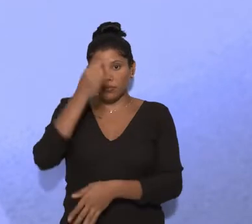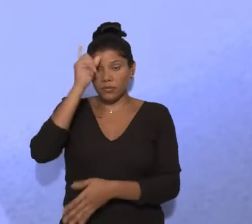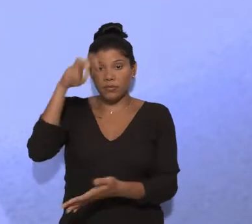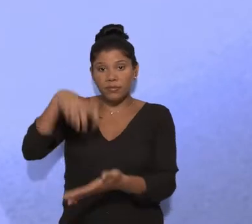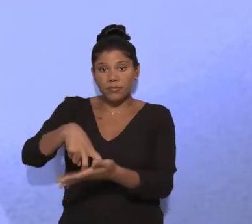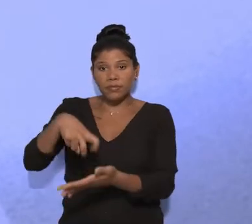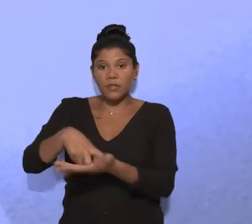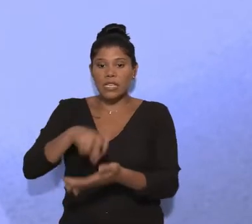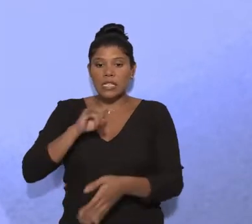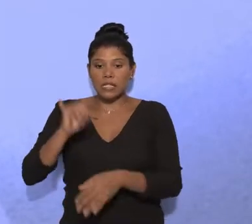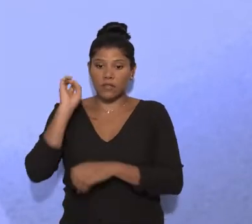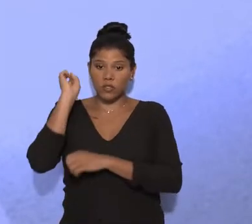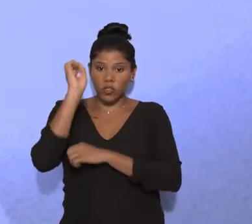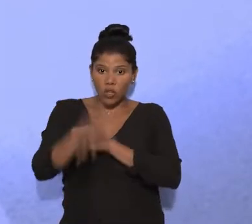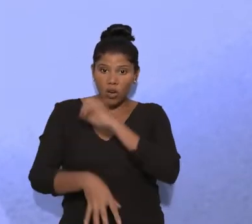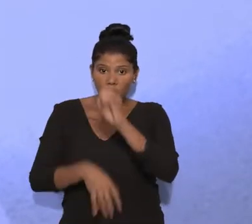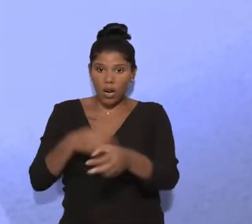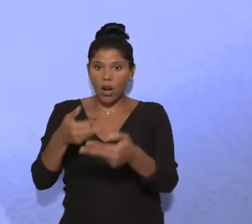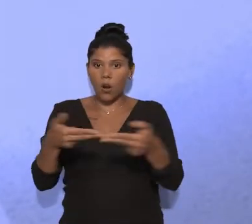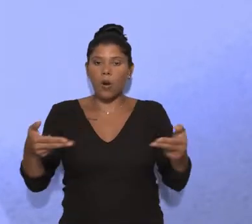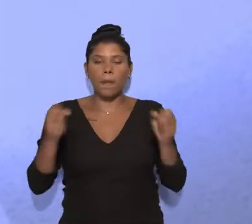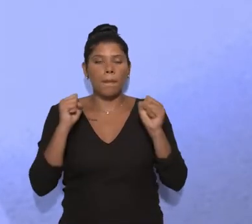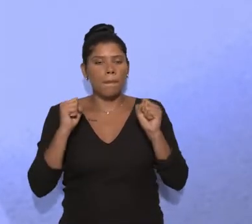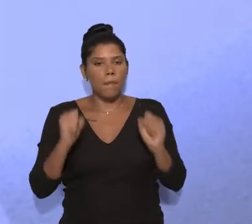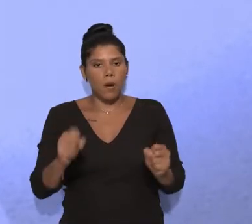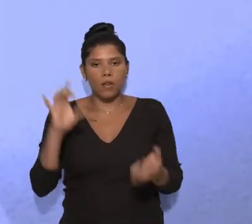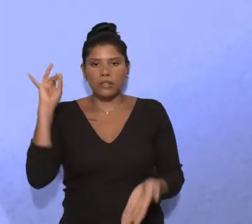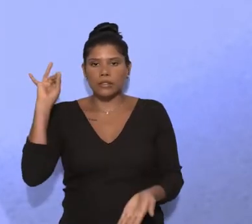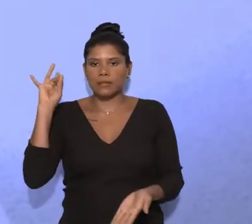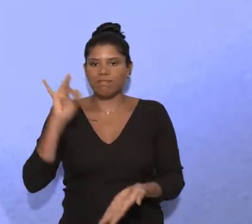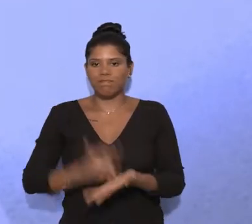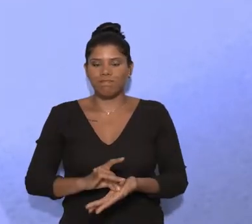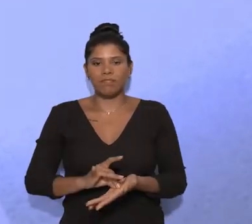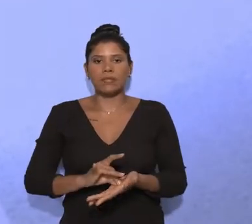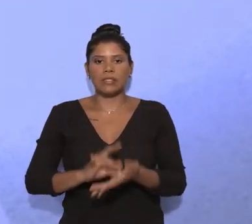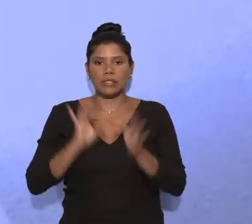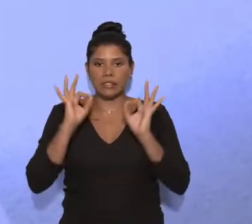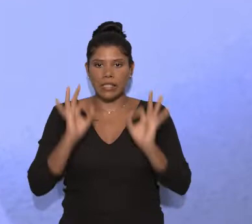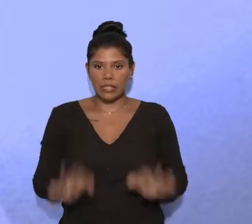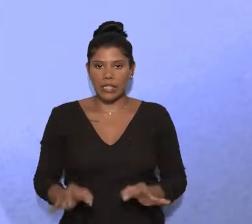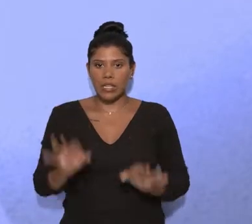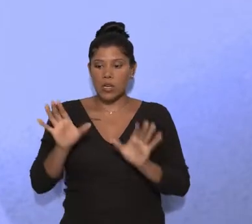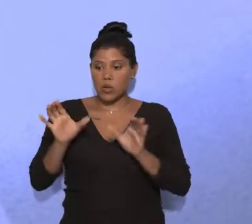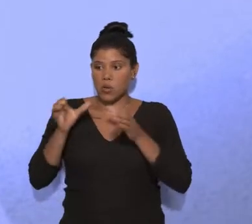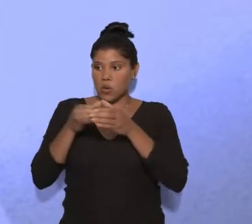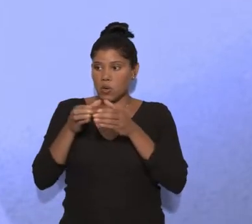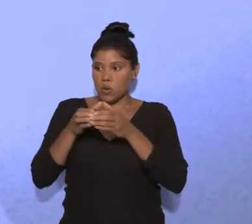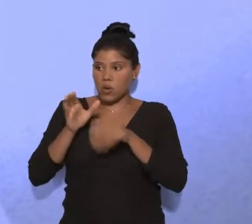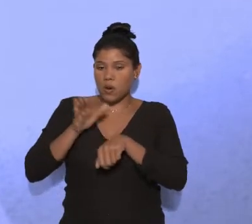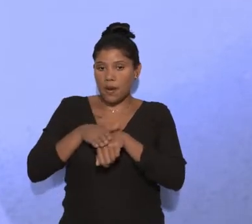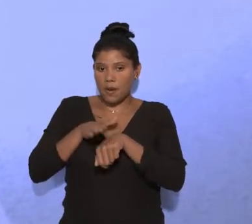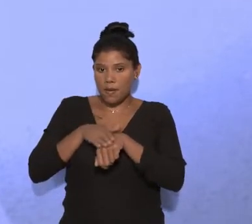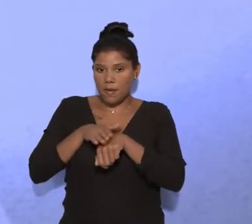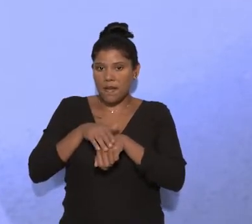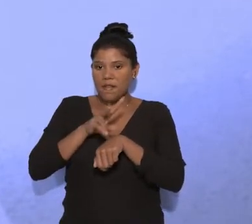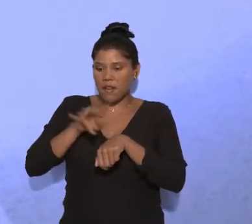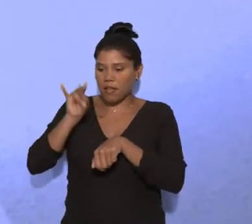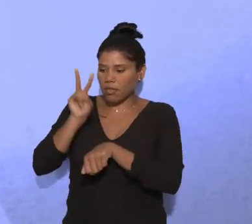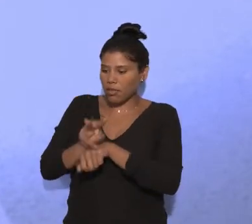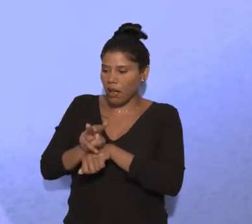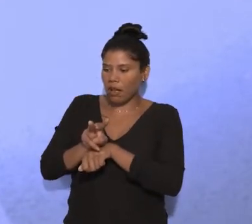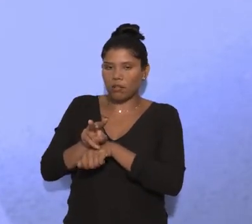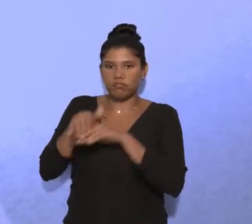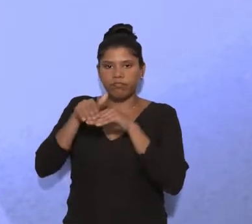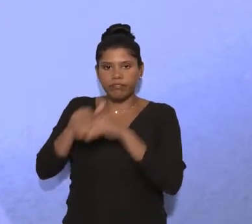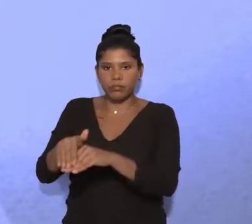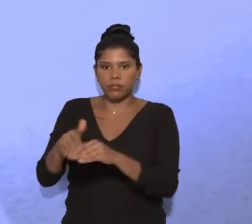jogar alguma coisa dentro do campo, pode ter certeza que não vai ser a polícia que vai te punir, não. É verdade. São os seus próprios vizinhos de cadeira que